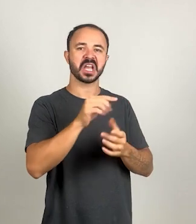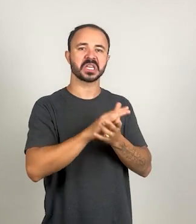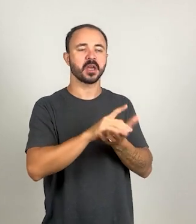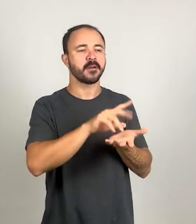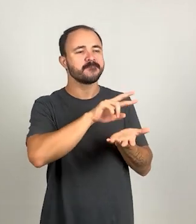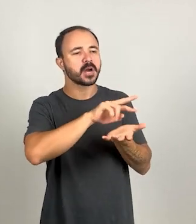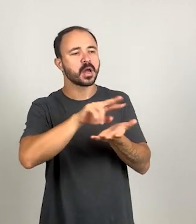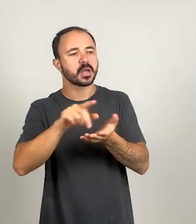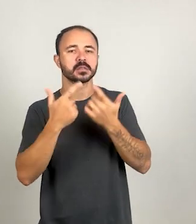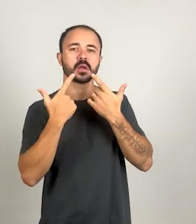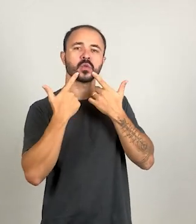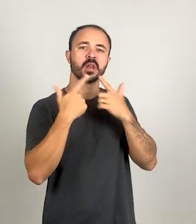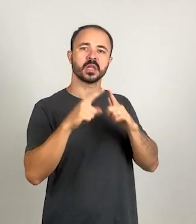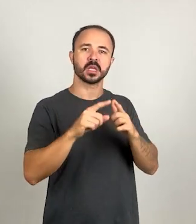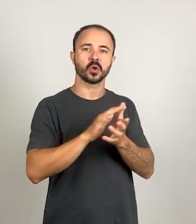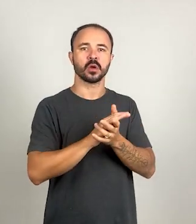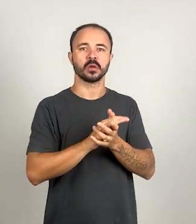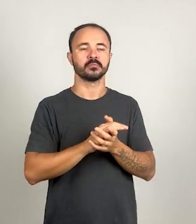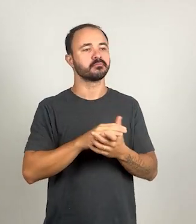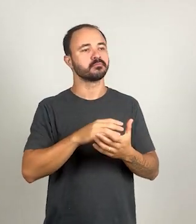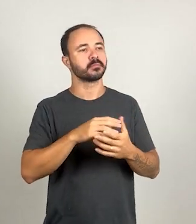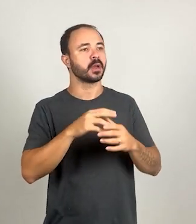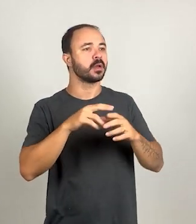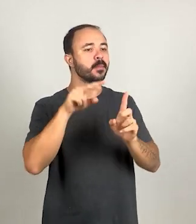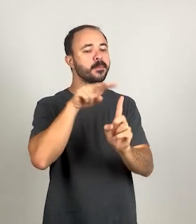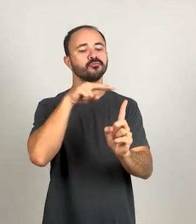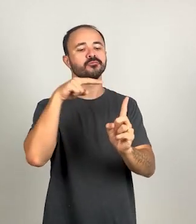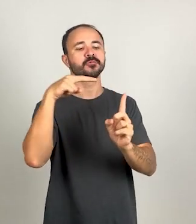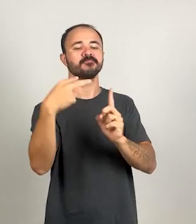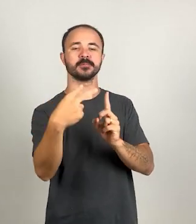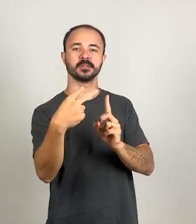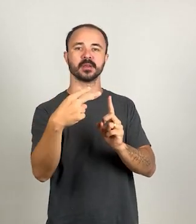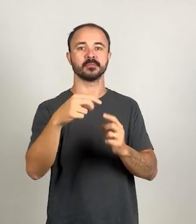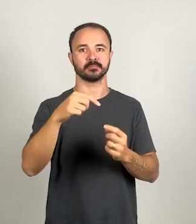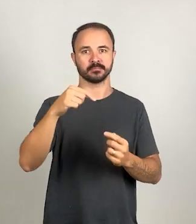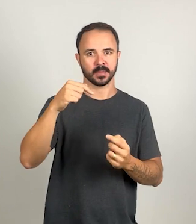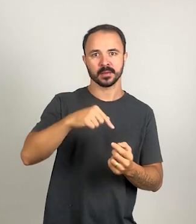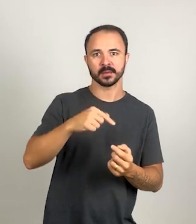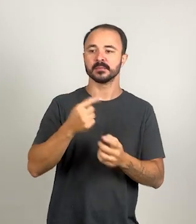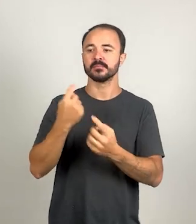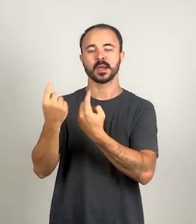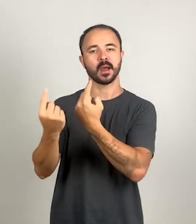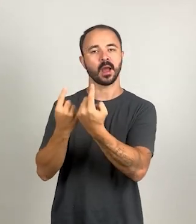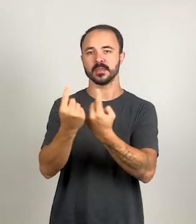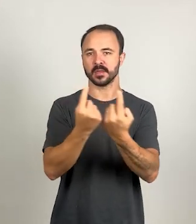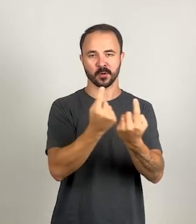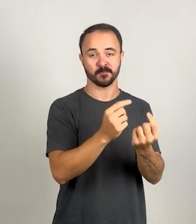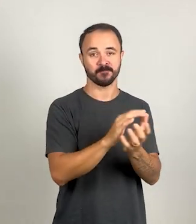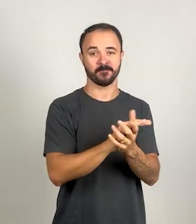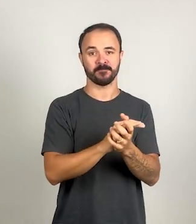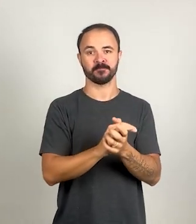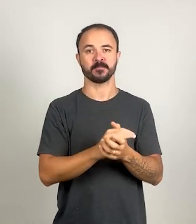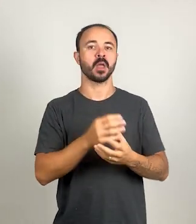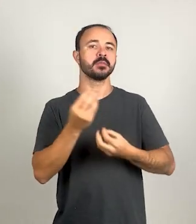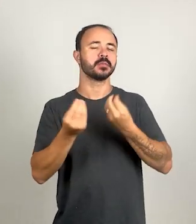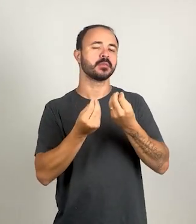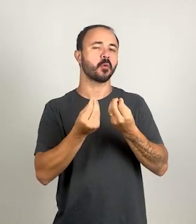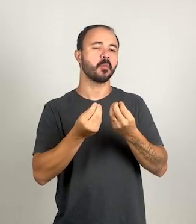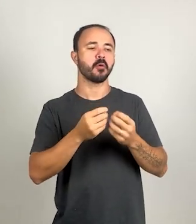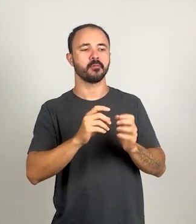diferentes visões de mundo em textos literários reconhecendo nesses textos forma de